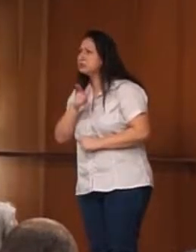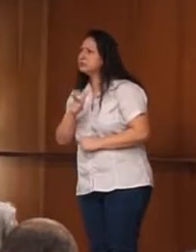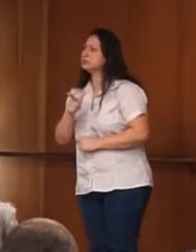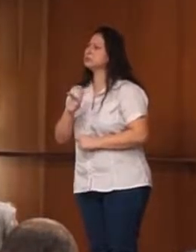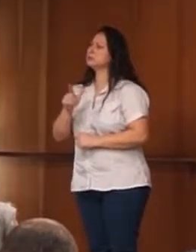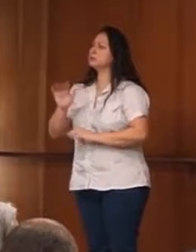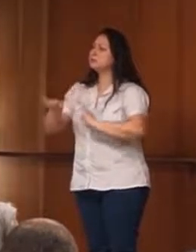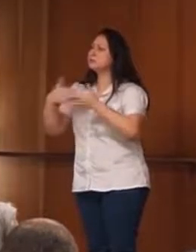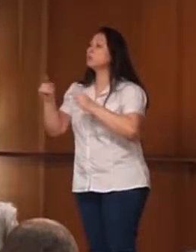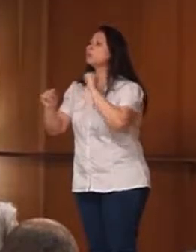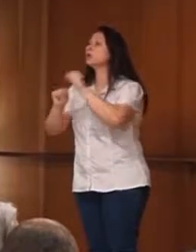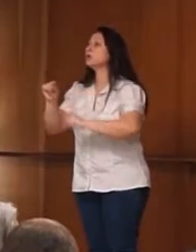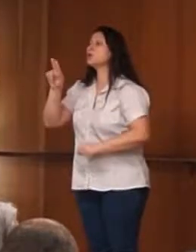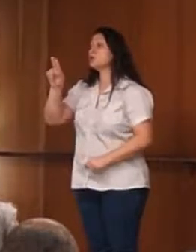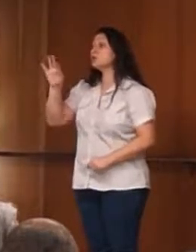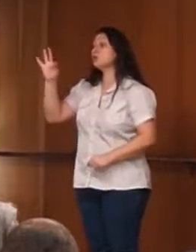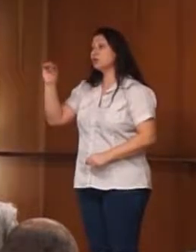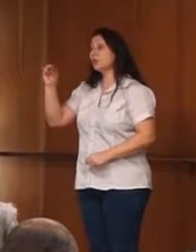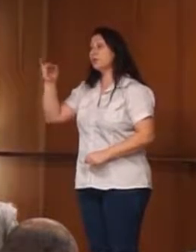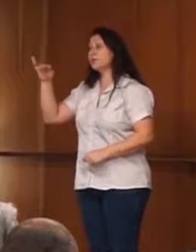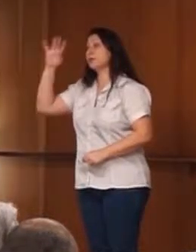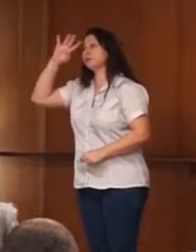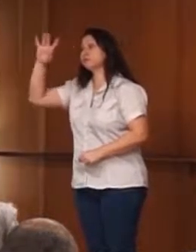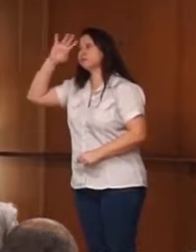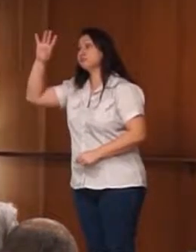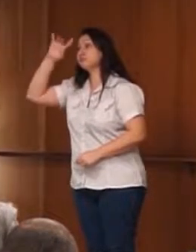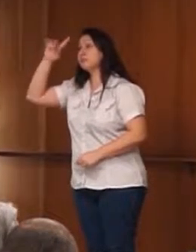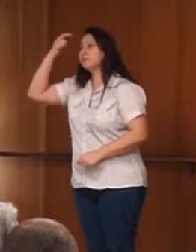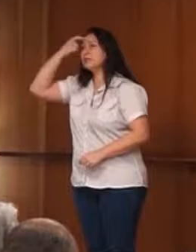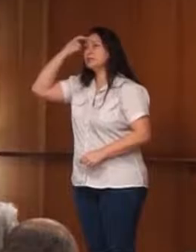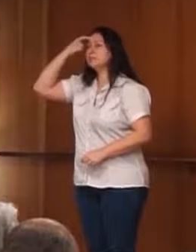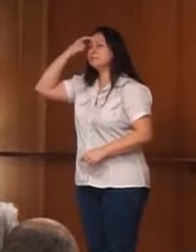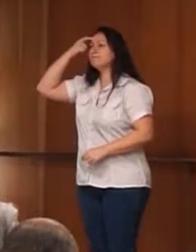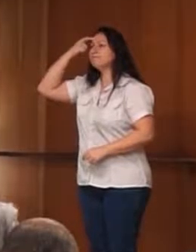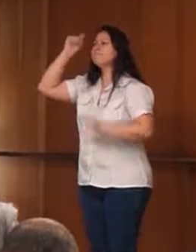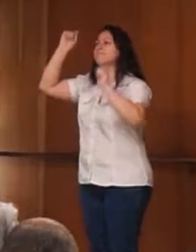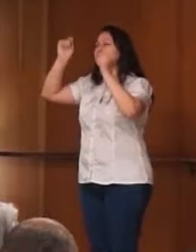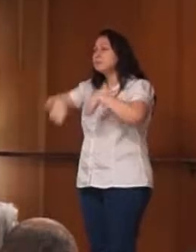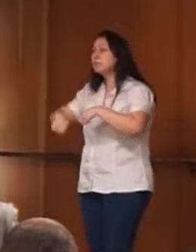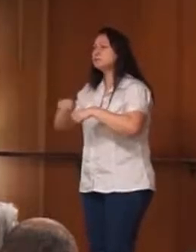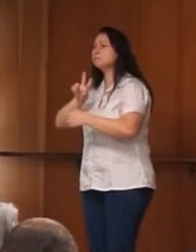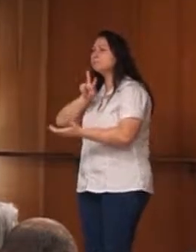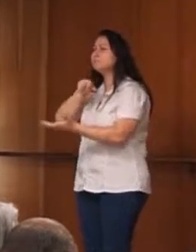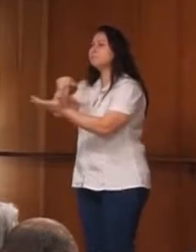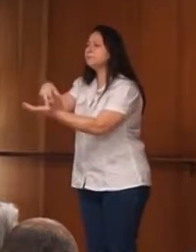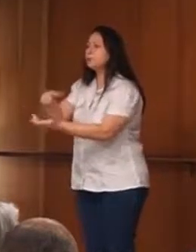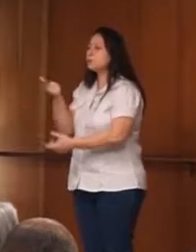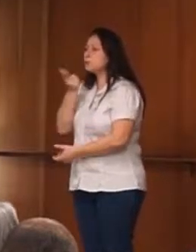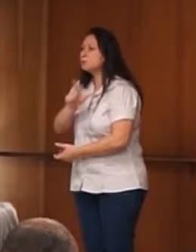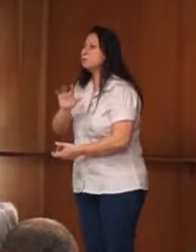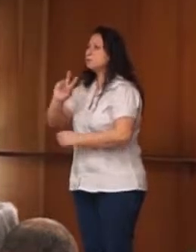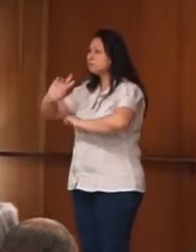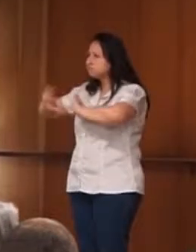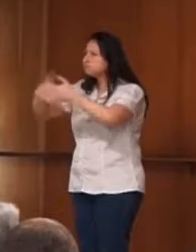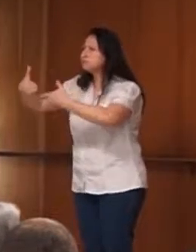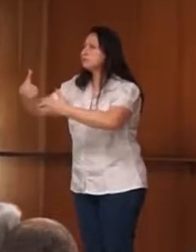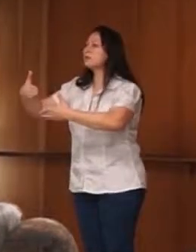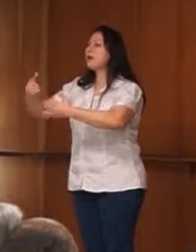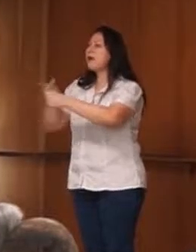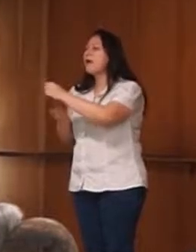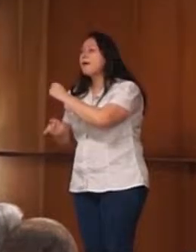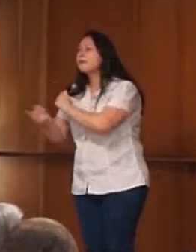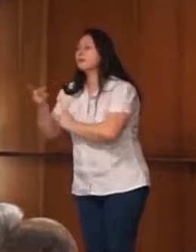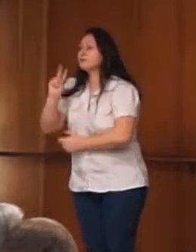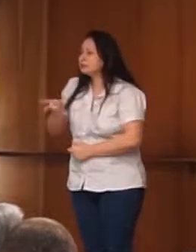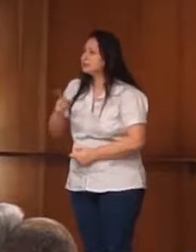sempre a possibilidade de darmos mais um passo adiante. Sempre será possível, eternamente será possível